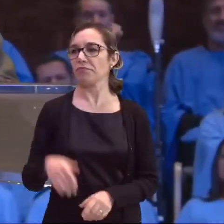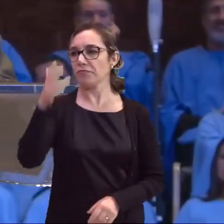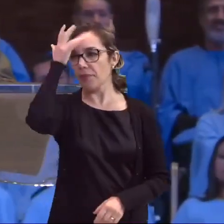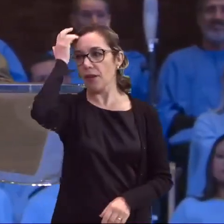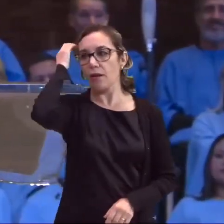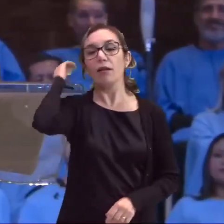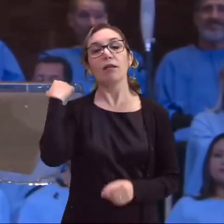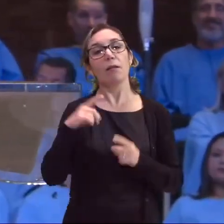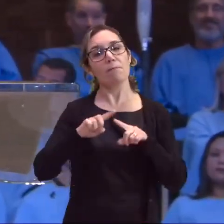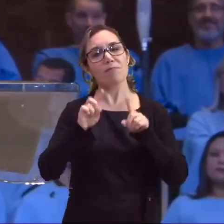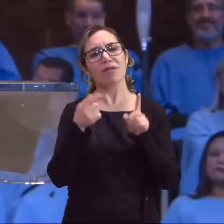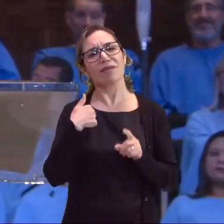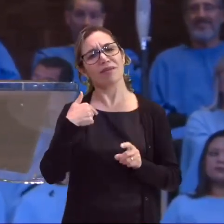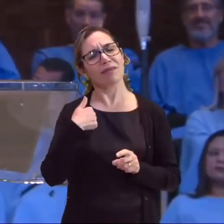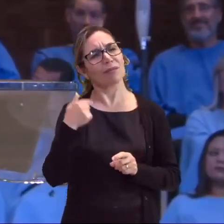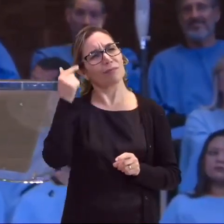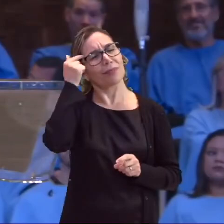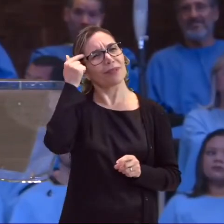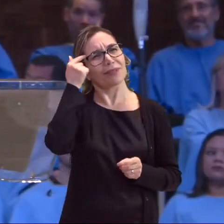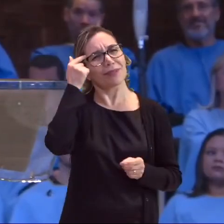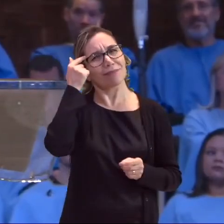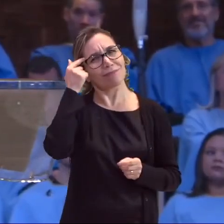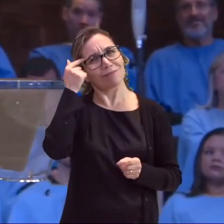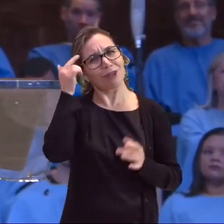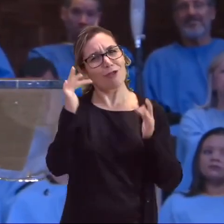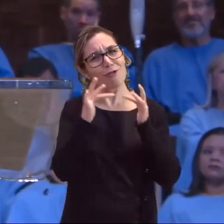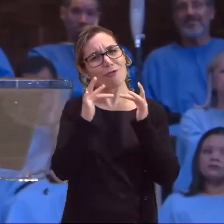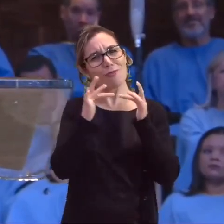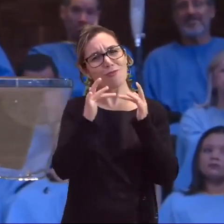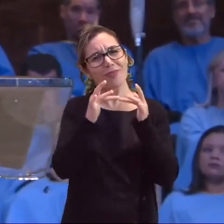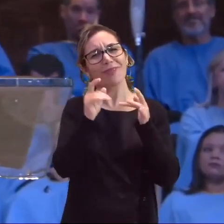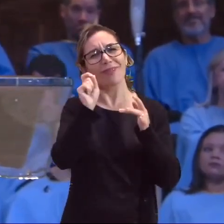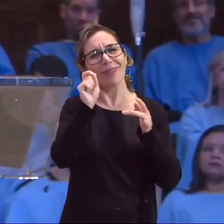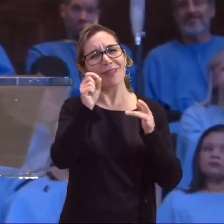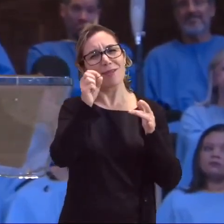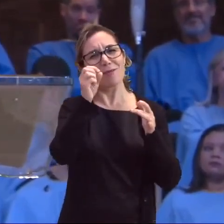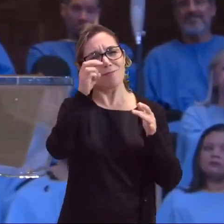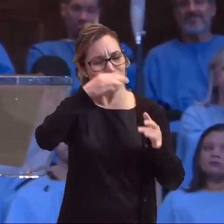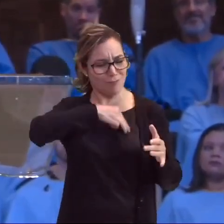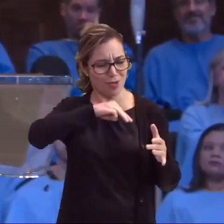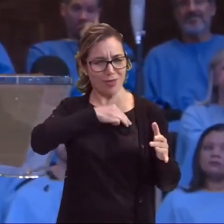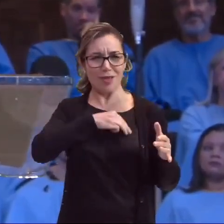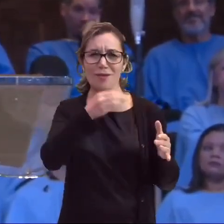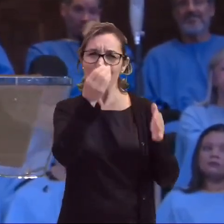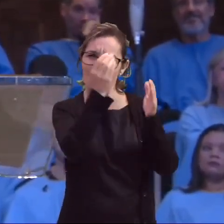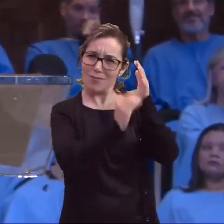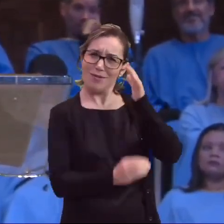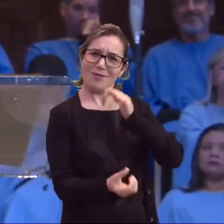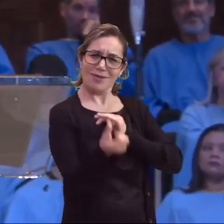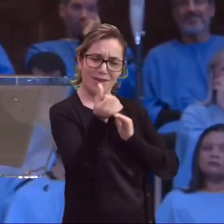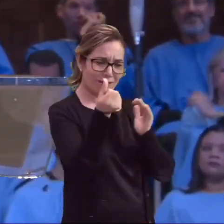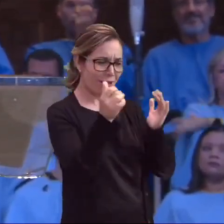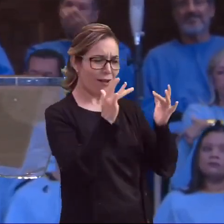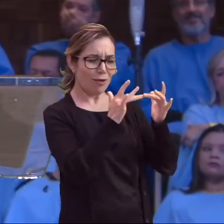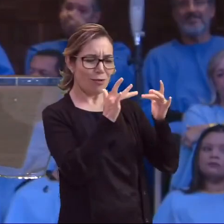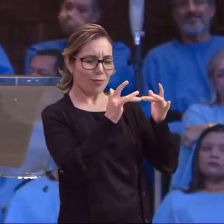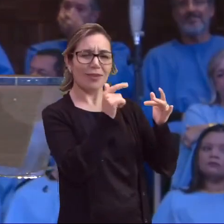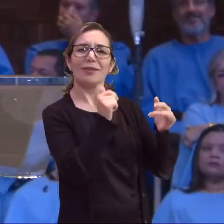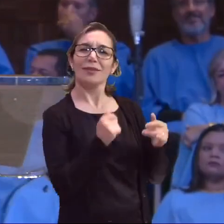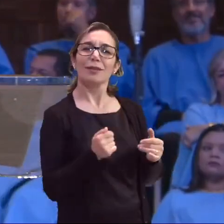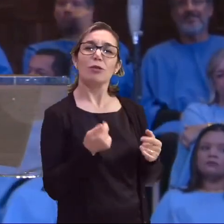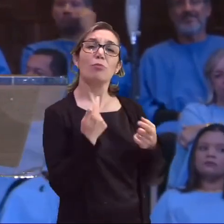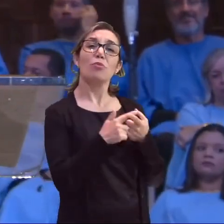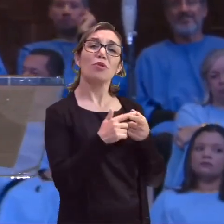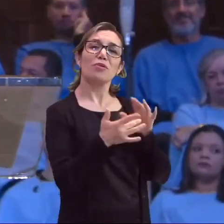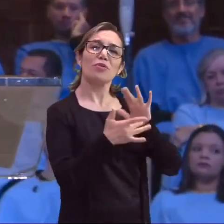eu olhei para esse texto que a gente vai estudar aqui e queria olhar para aquilo